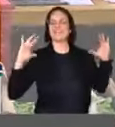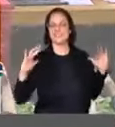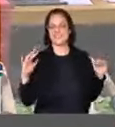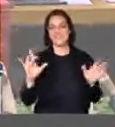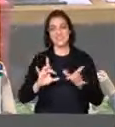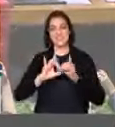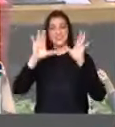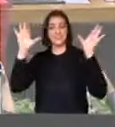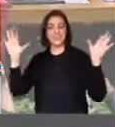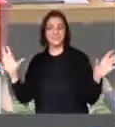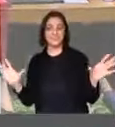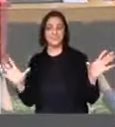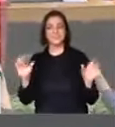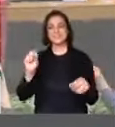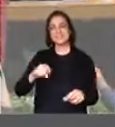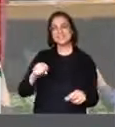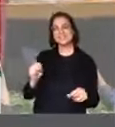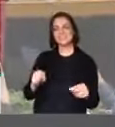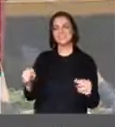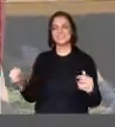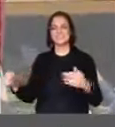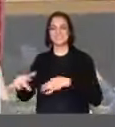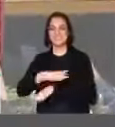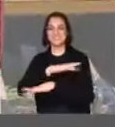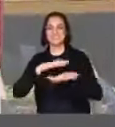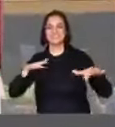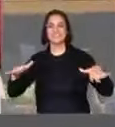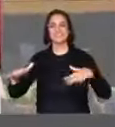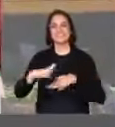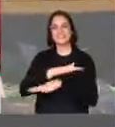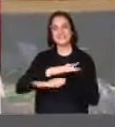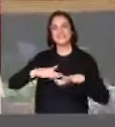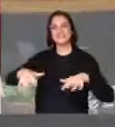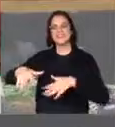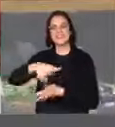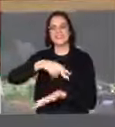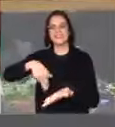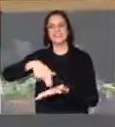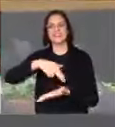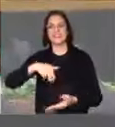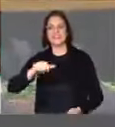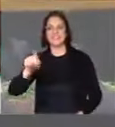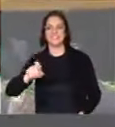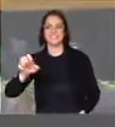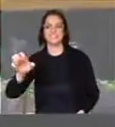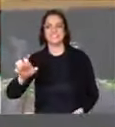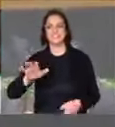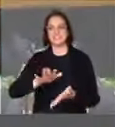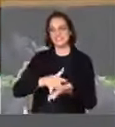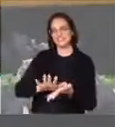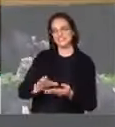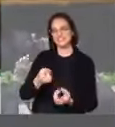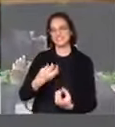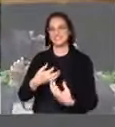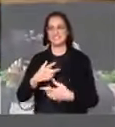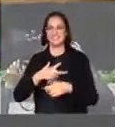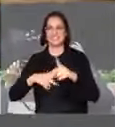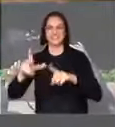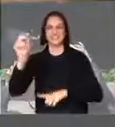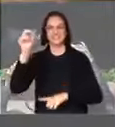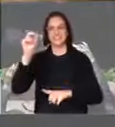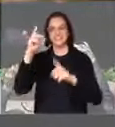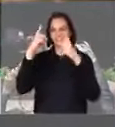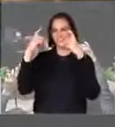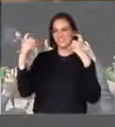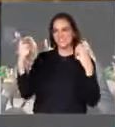A liberdade, a caetanave, a tropicalha, o povo de Maracangalha vai dançando meu axé. O samba ensina, o samba vence a violência, o samba